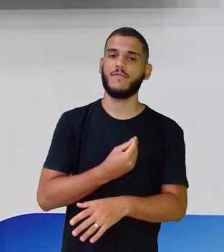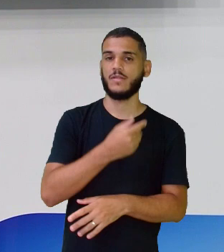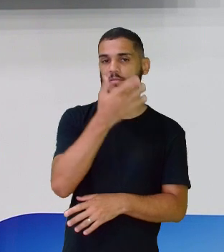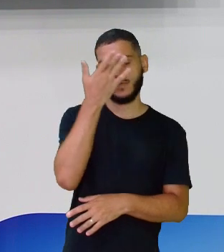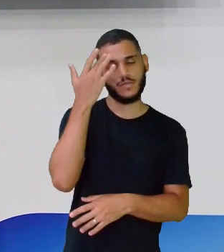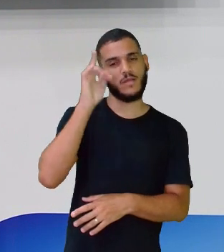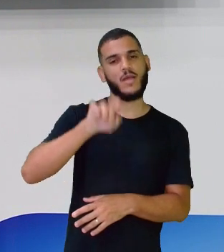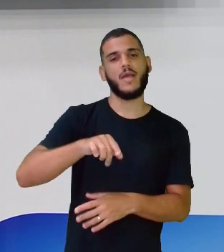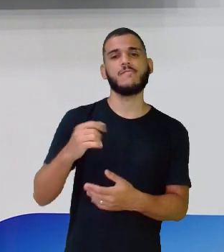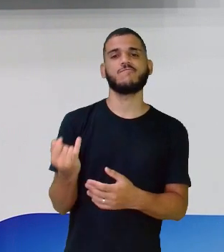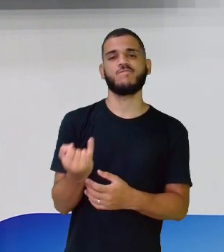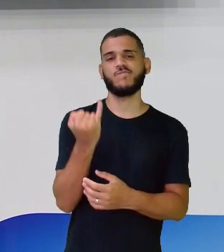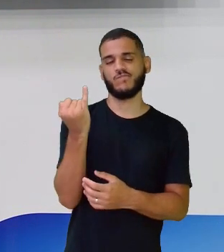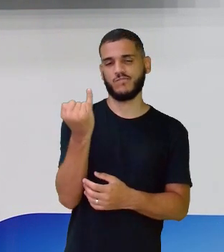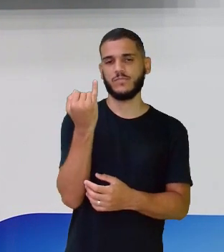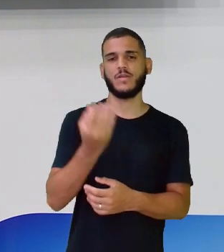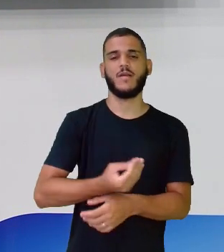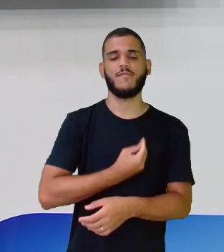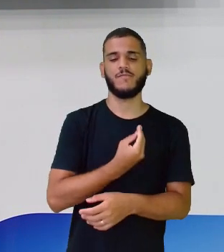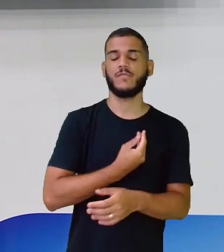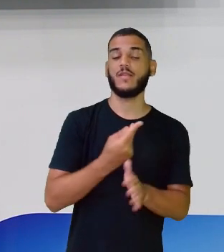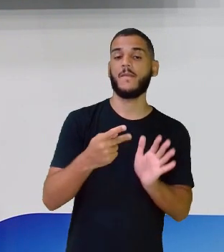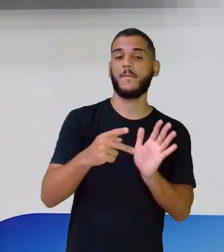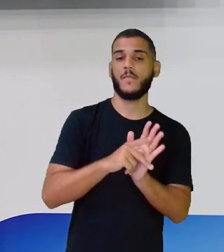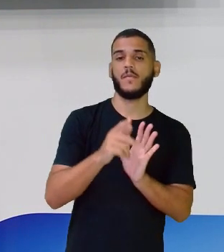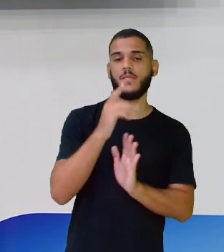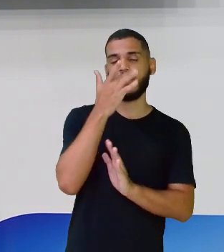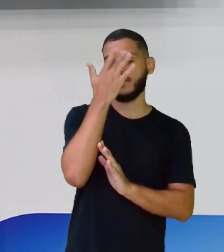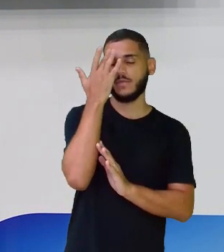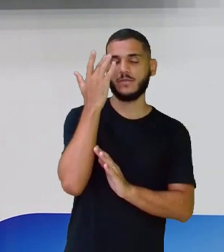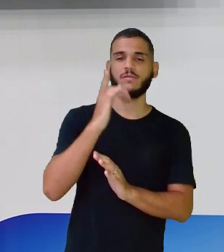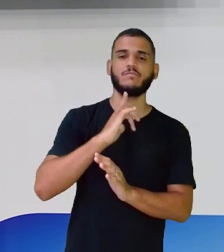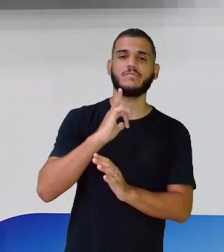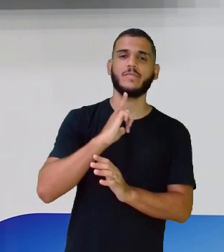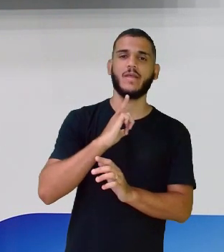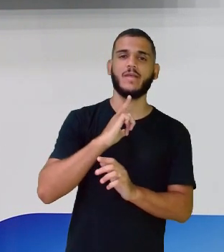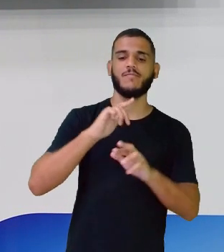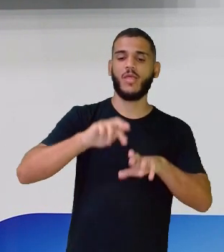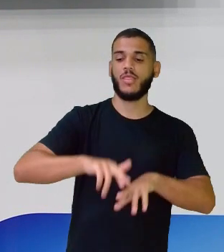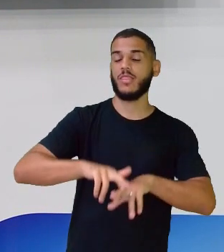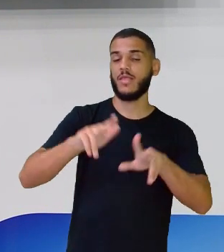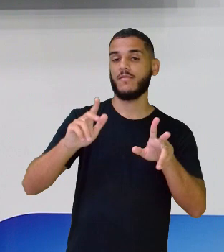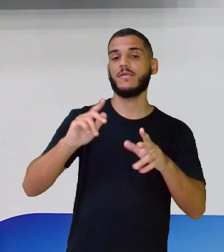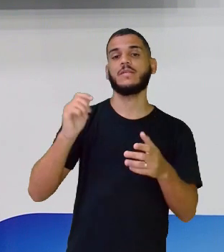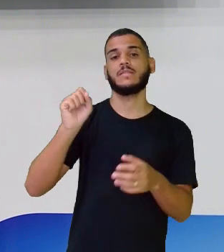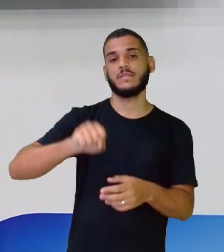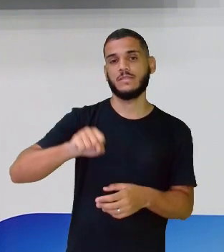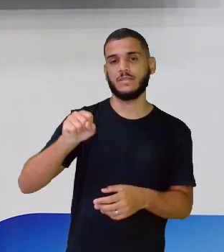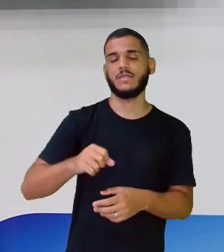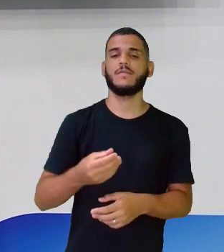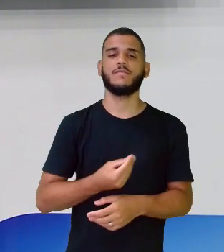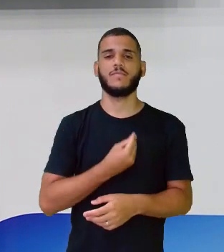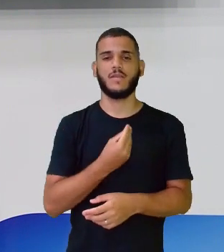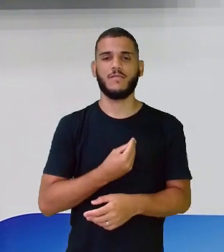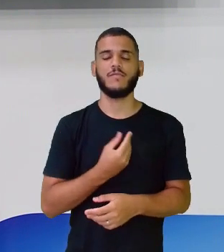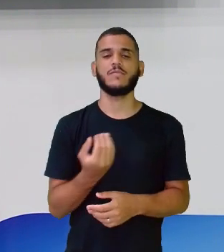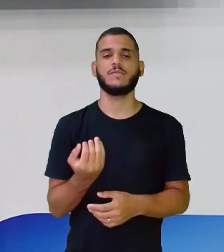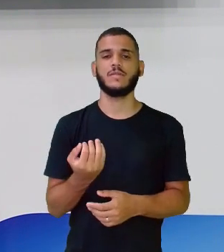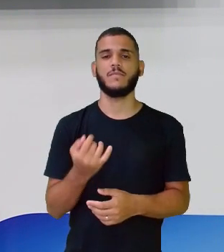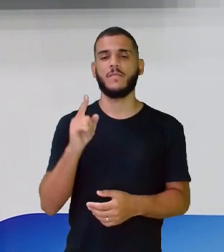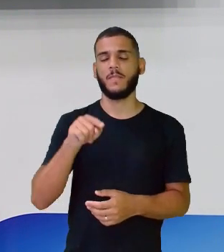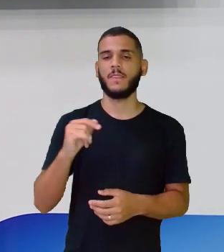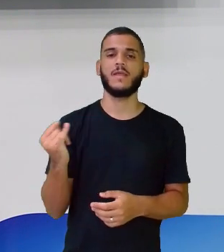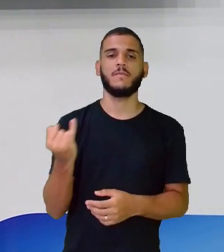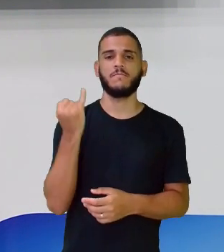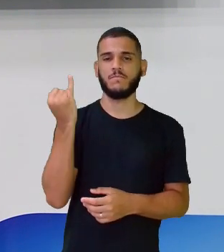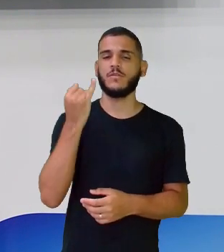é relevante. A vida dela fez diferença, fez algo que foi importante para um